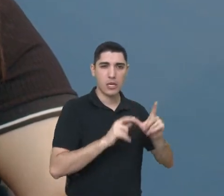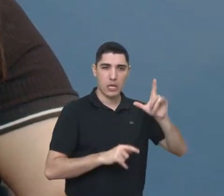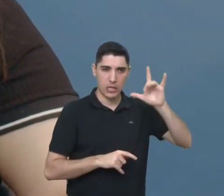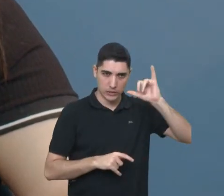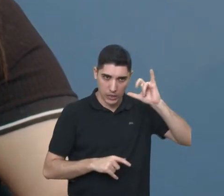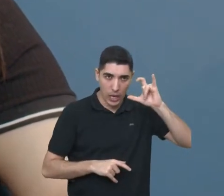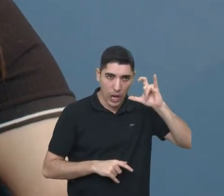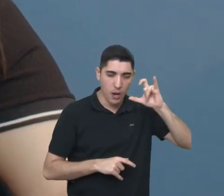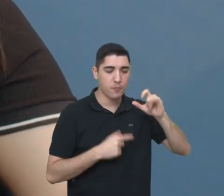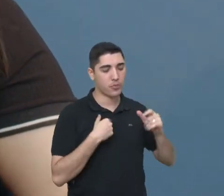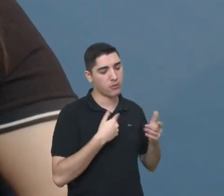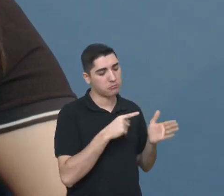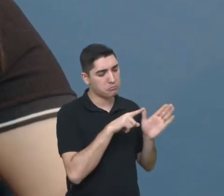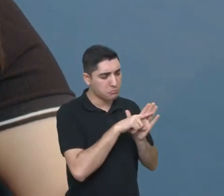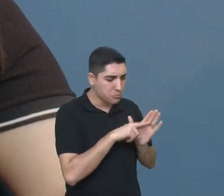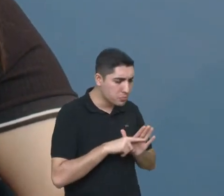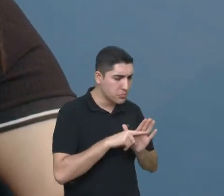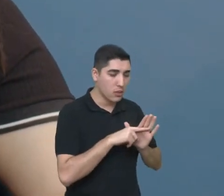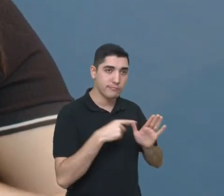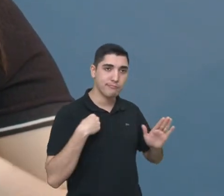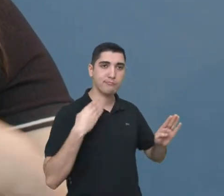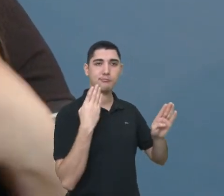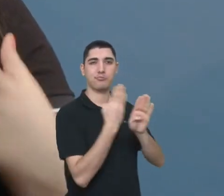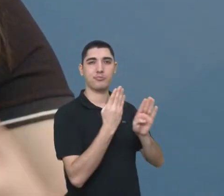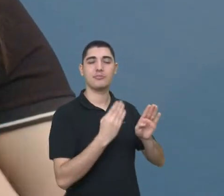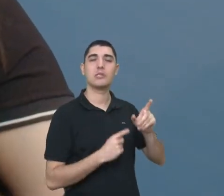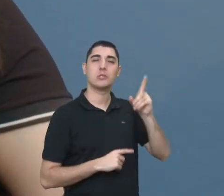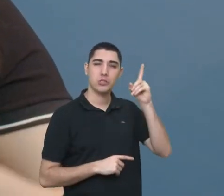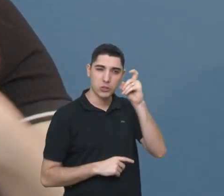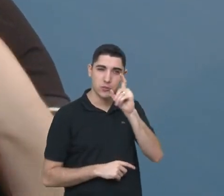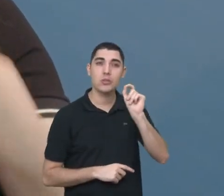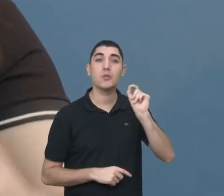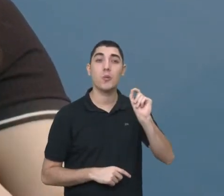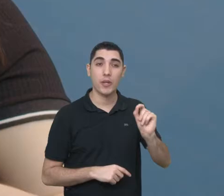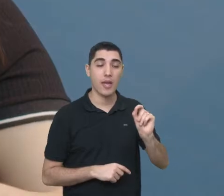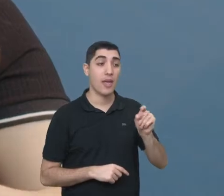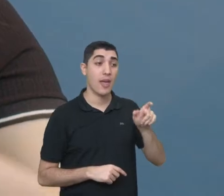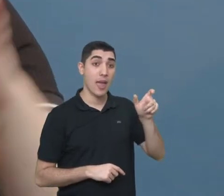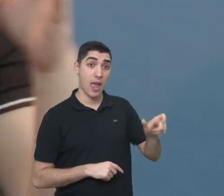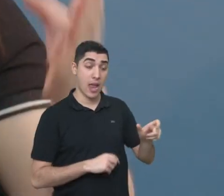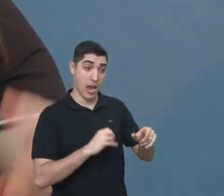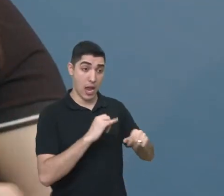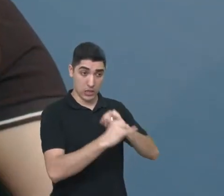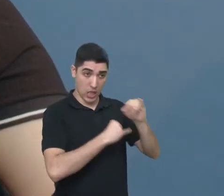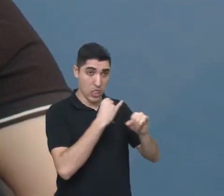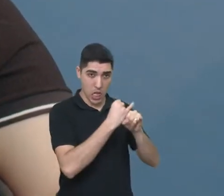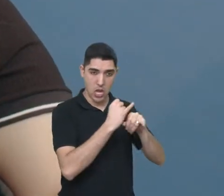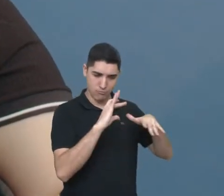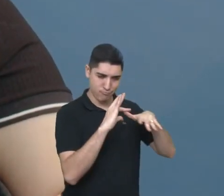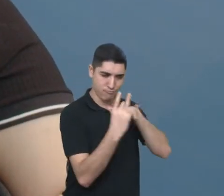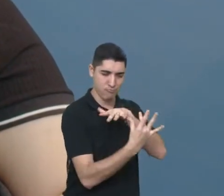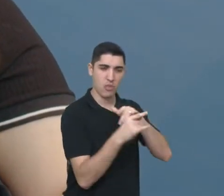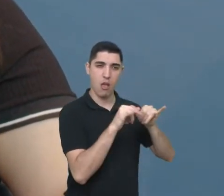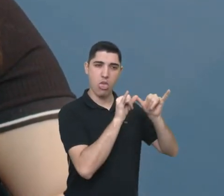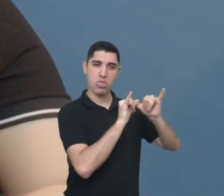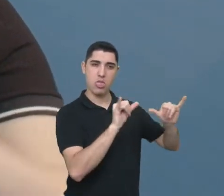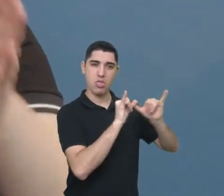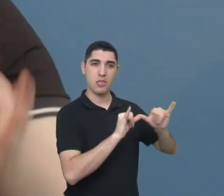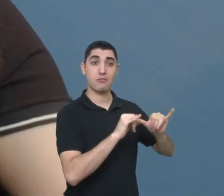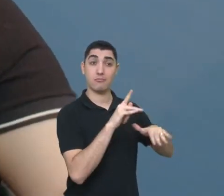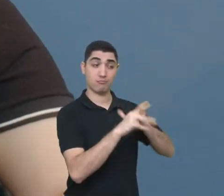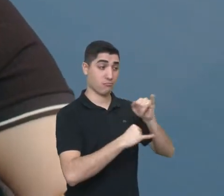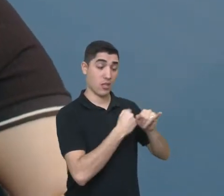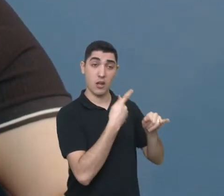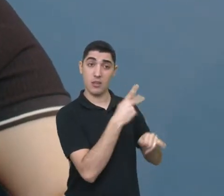transtornos alimentares, eu me deparei muito com isso. É muito difícil você fugir da forma que a rede social funciona, né? Da forma